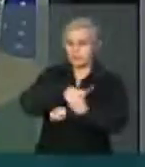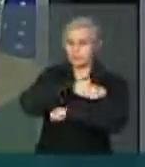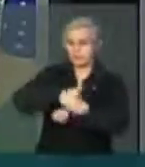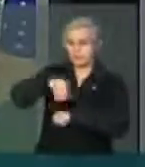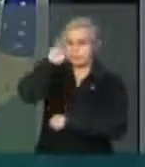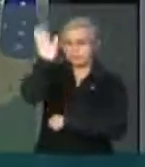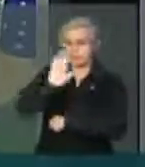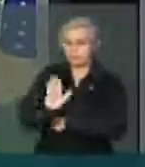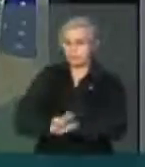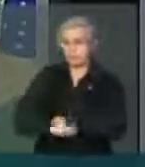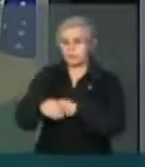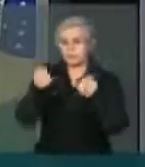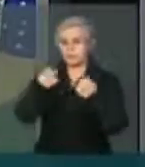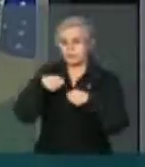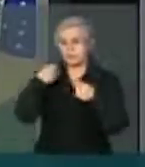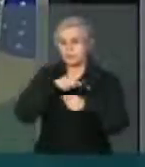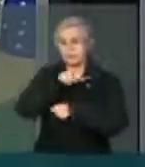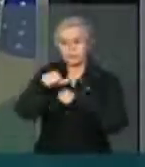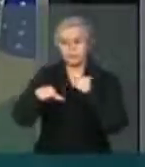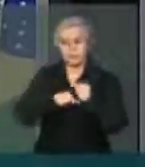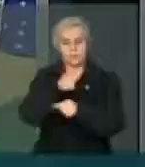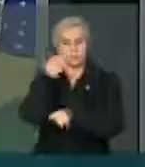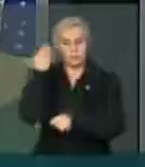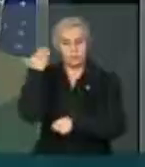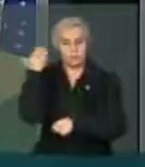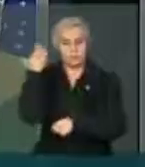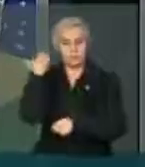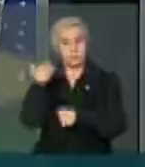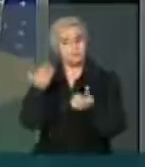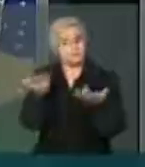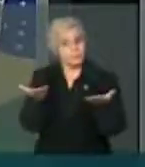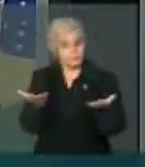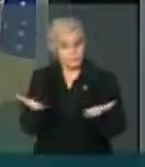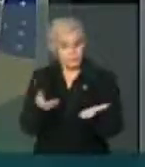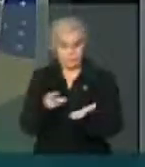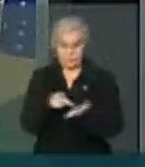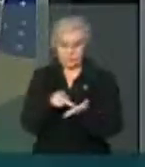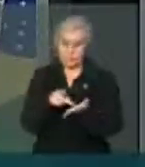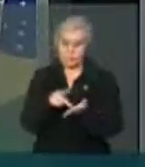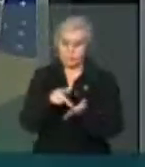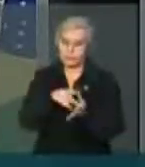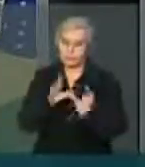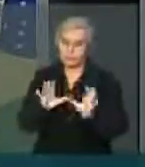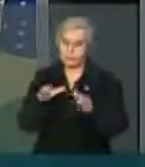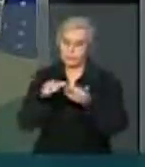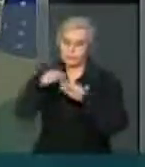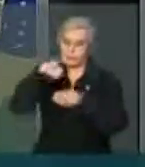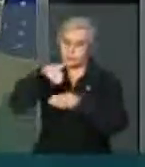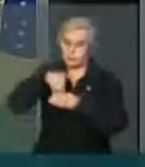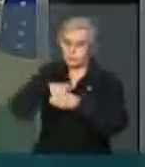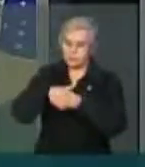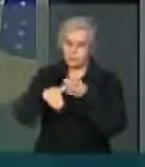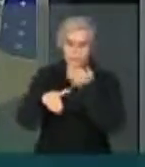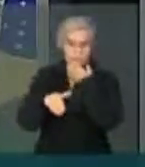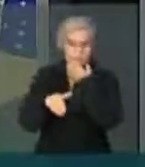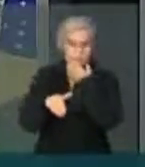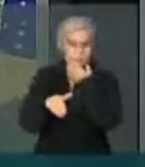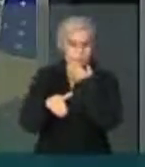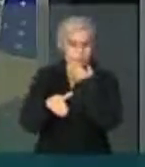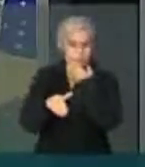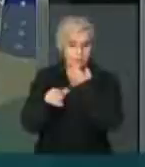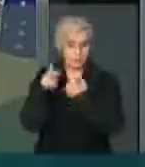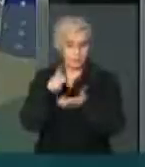para a necessidade daquela mudança. E aí sim, tivemos um Colégio Eleitoral que, embora não fosse o que